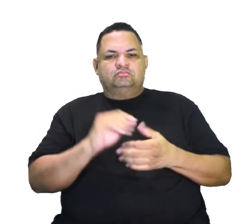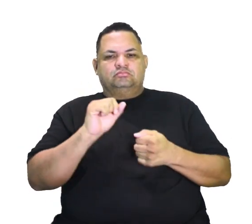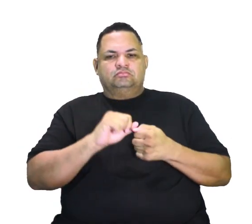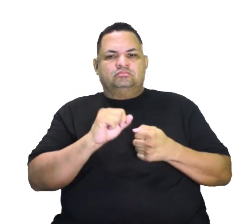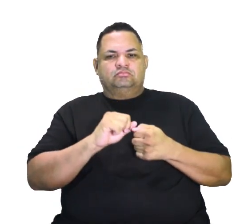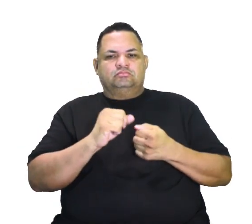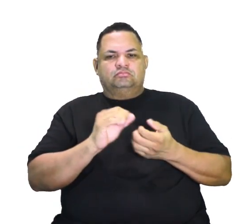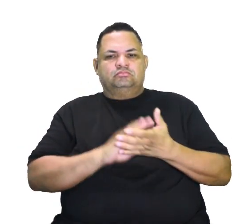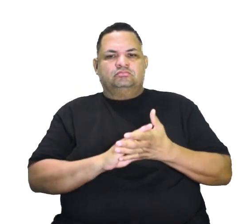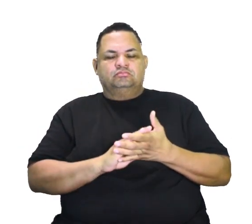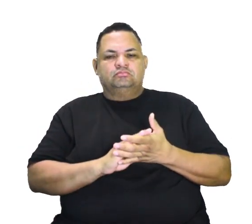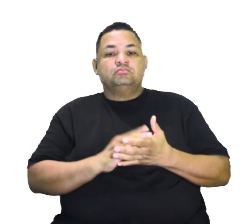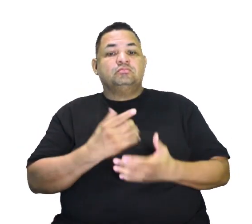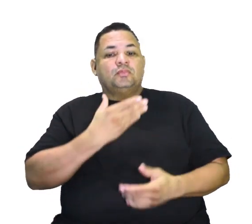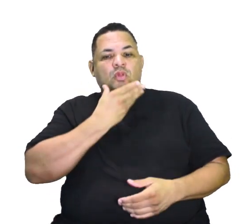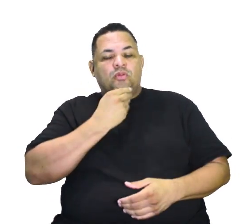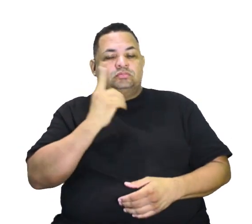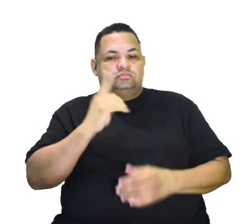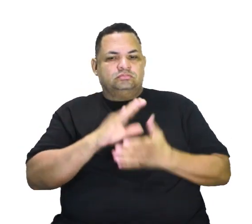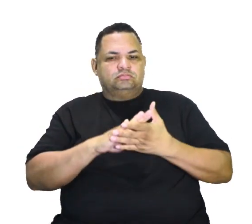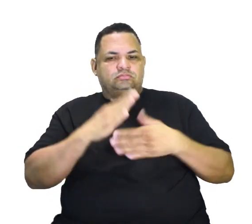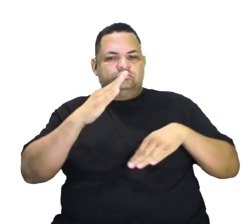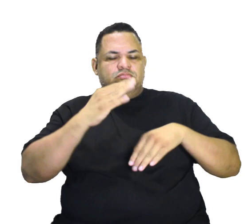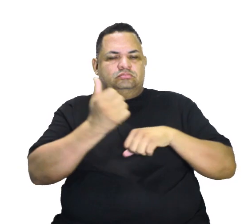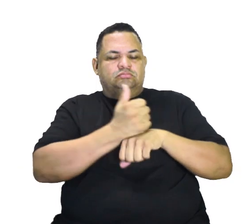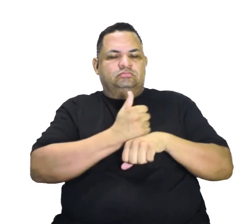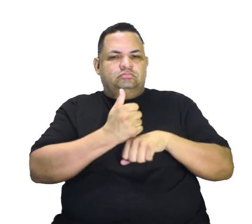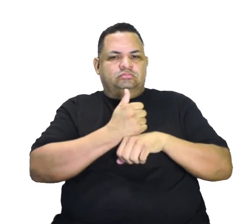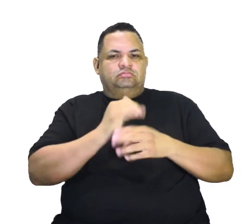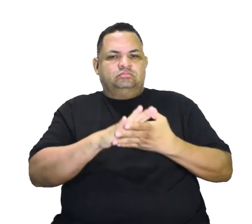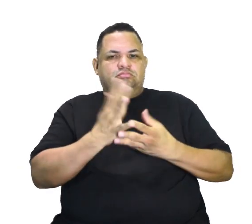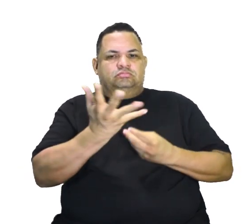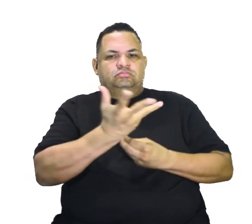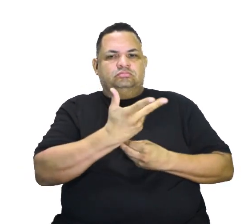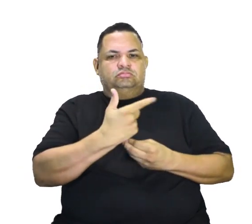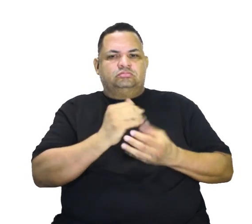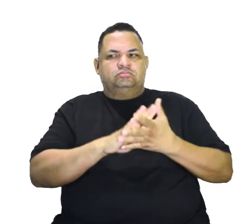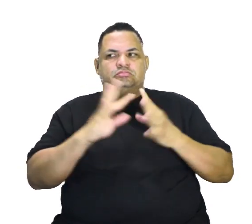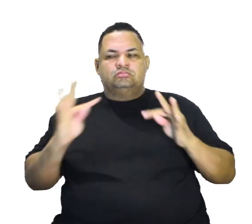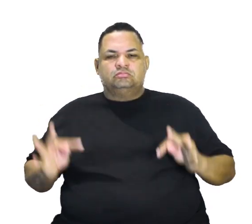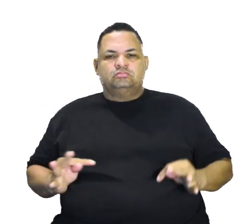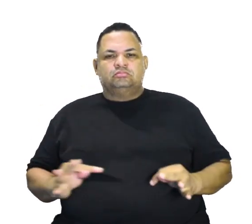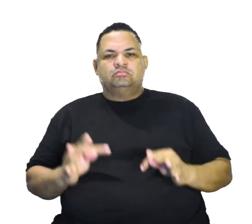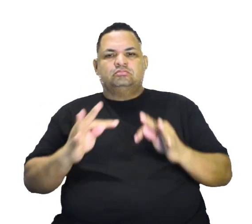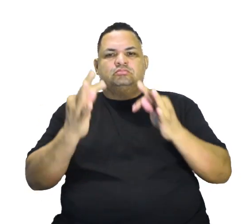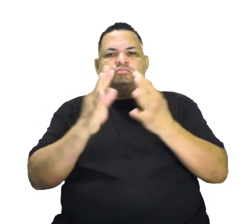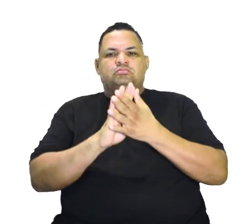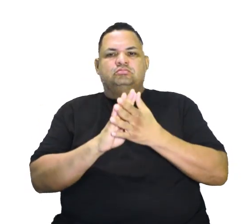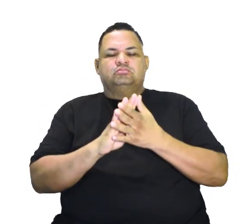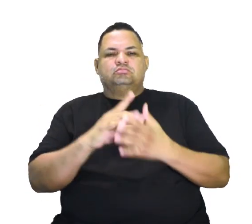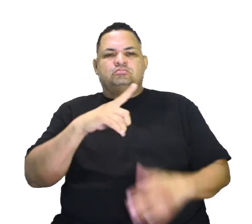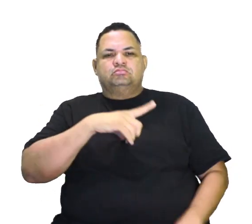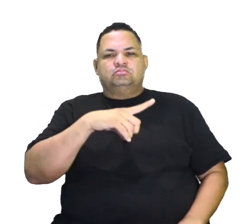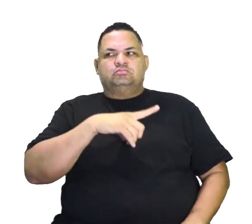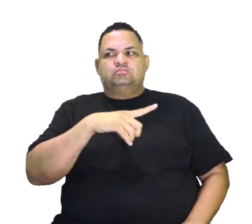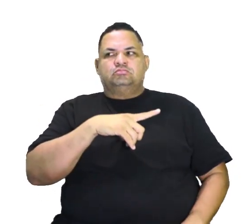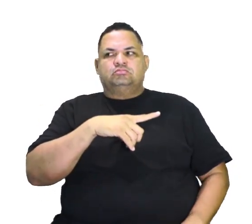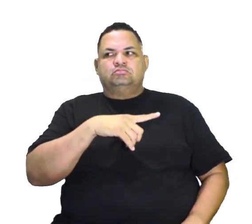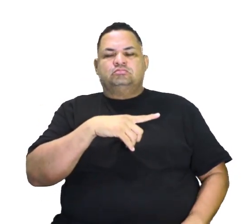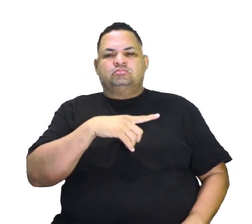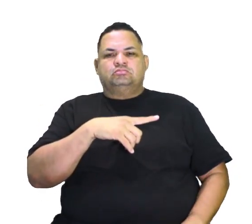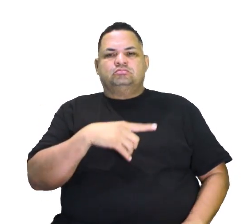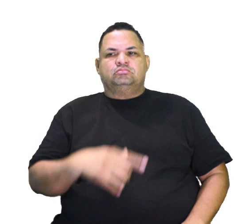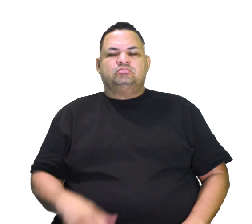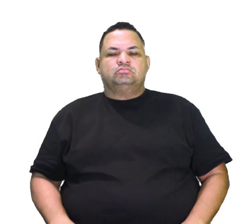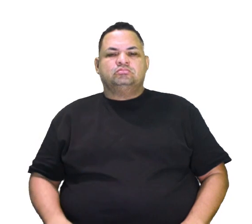de pintura realizada, então, por Zogby. Então, vamos ver como que ele faz o trabalho, as técnicas que